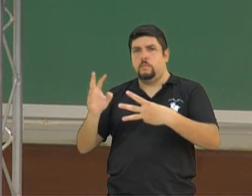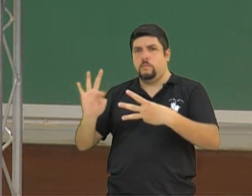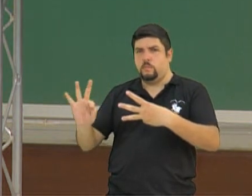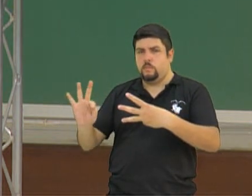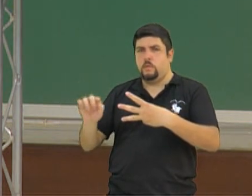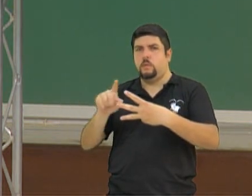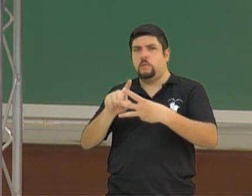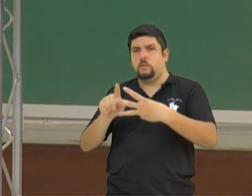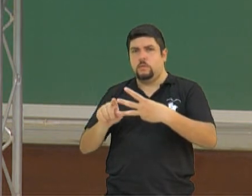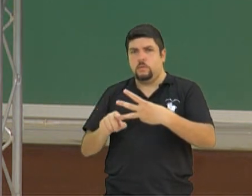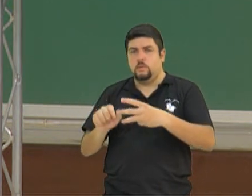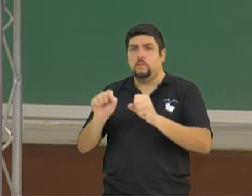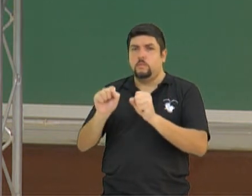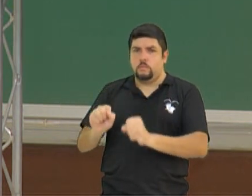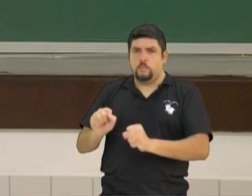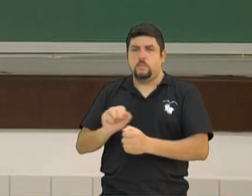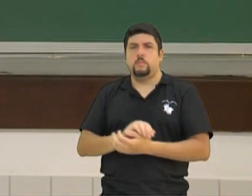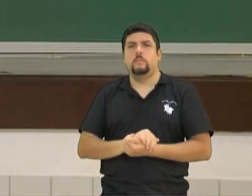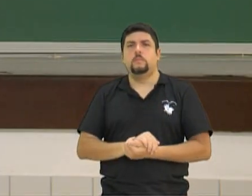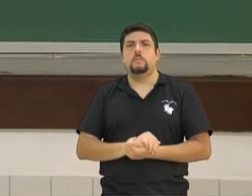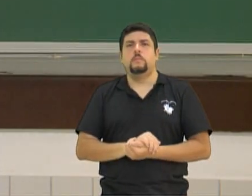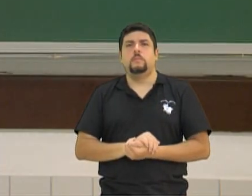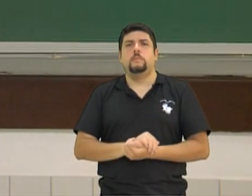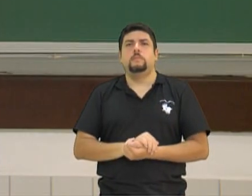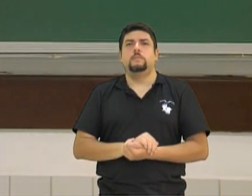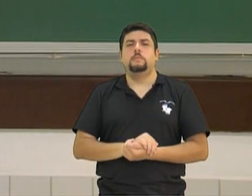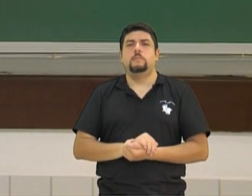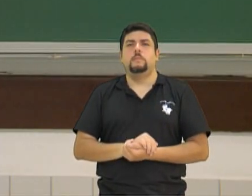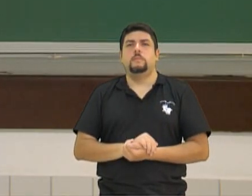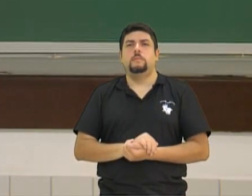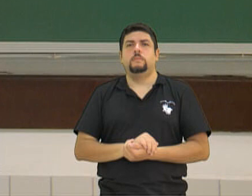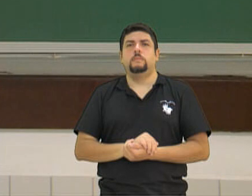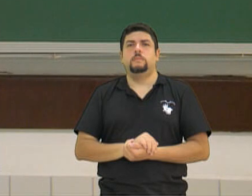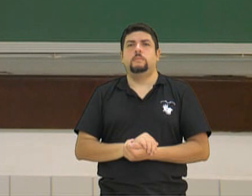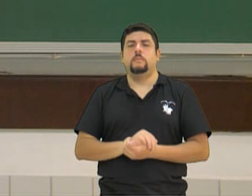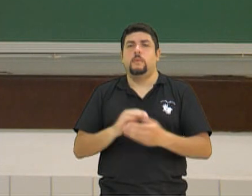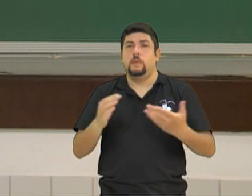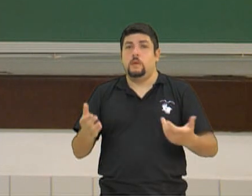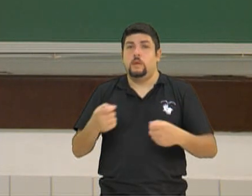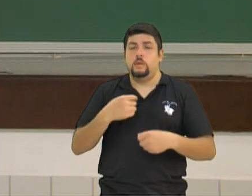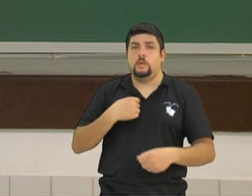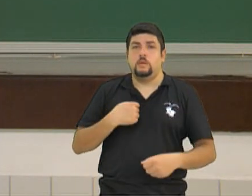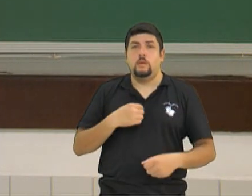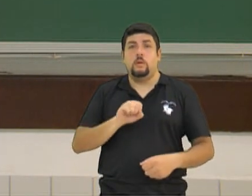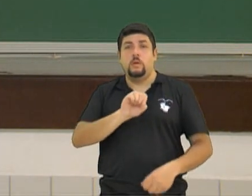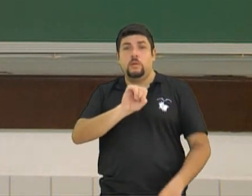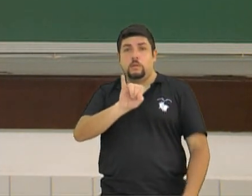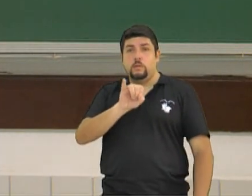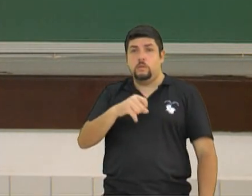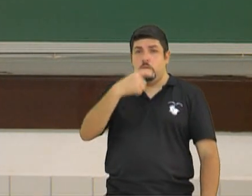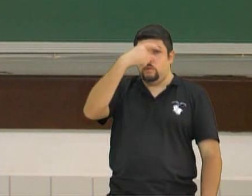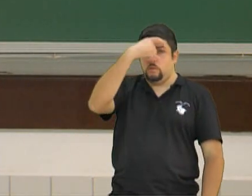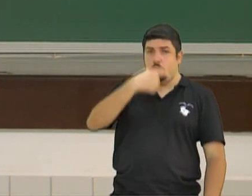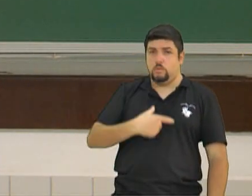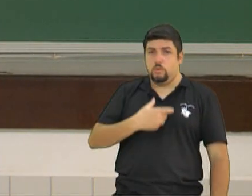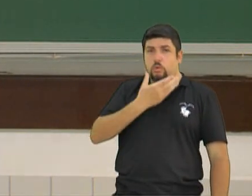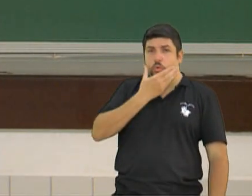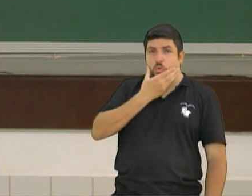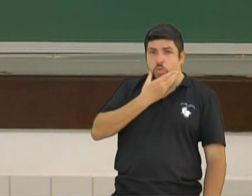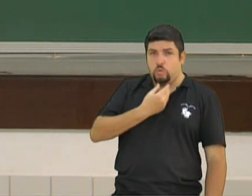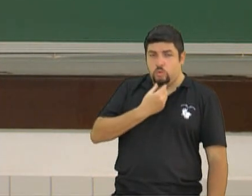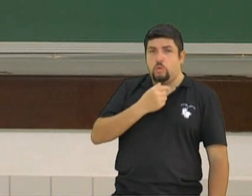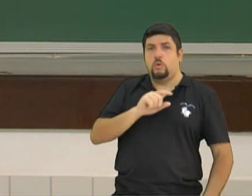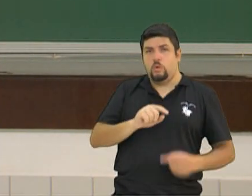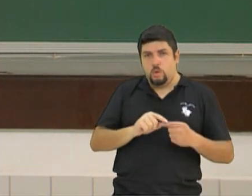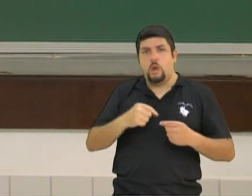I would be, eu seria, né, o futuro do pretérito. Aqui está abreviado, mas pode ser assim ou would. O could, o